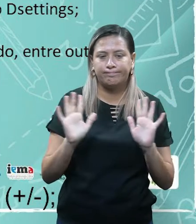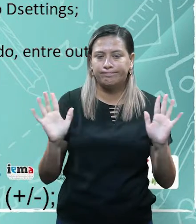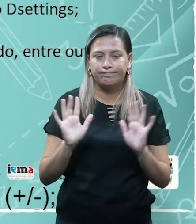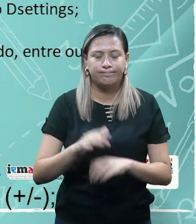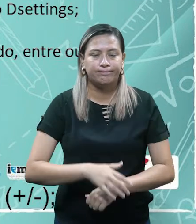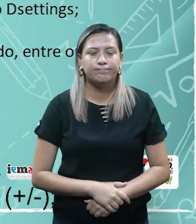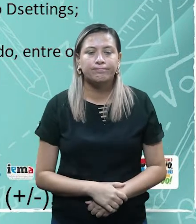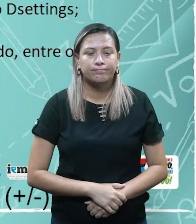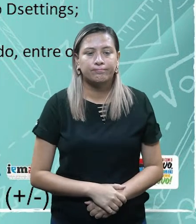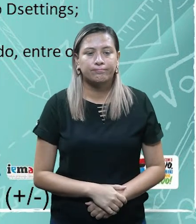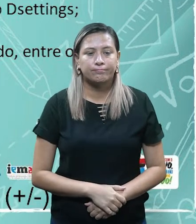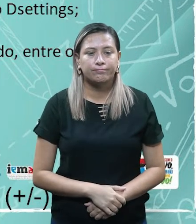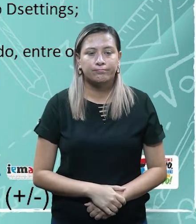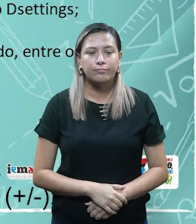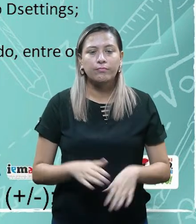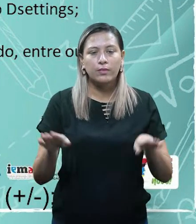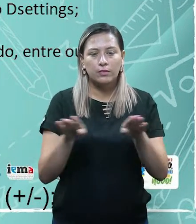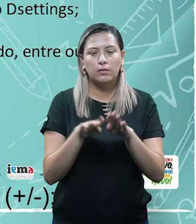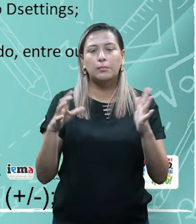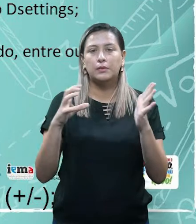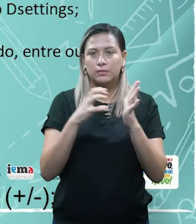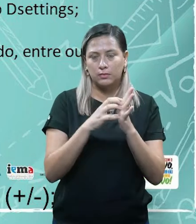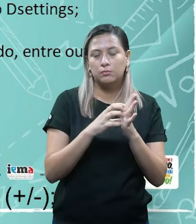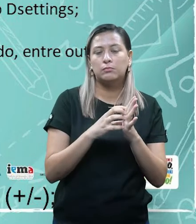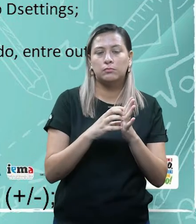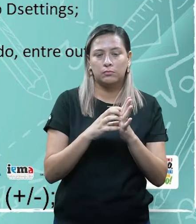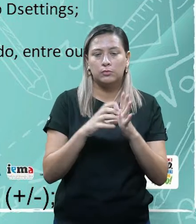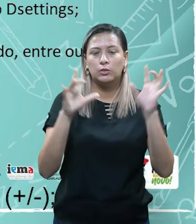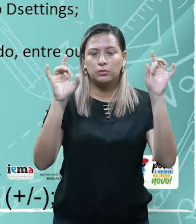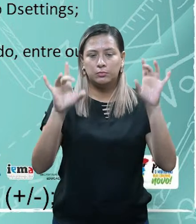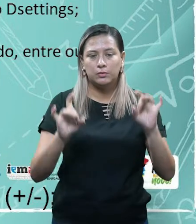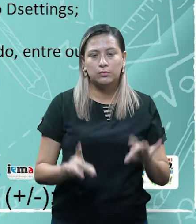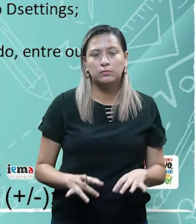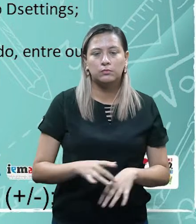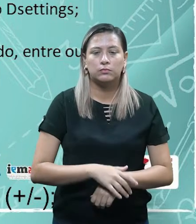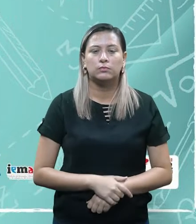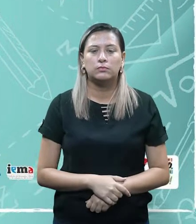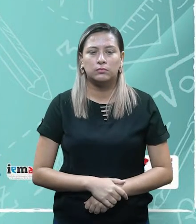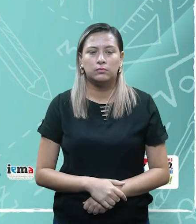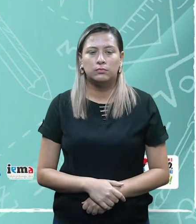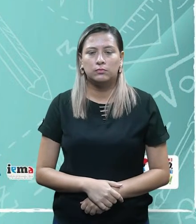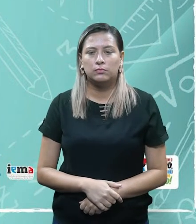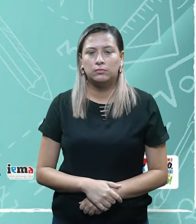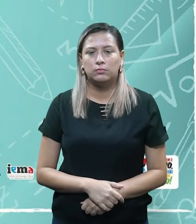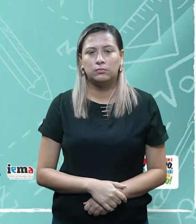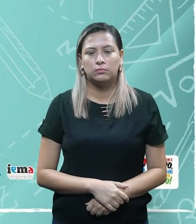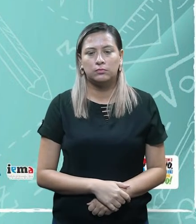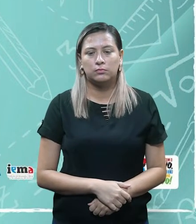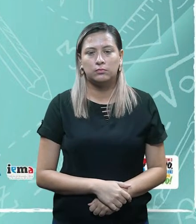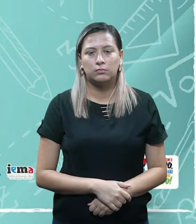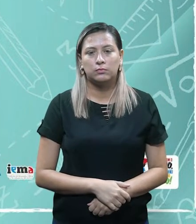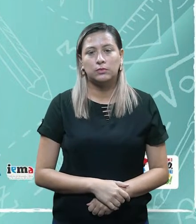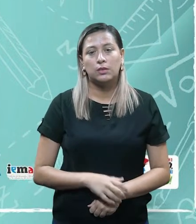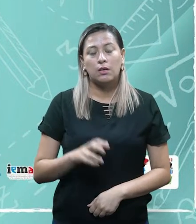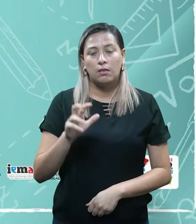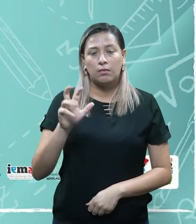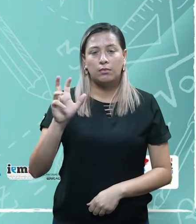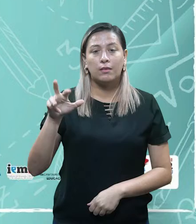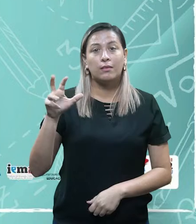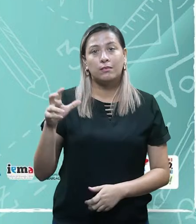E alguns símbolos especiais também que eu preciso passar para vocês, que são teclas que eu não tenho no